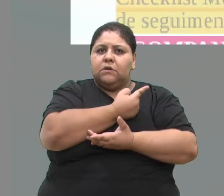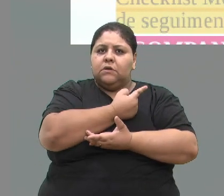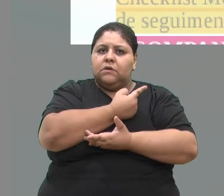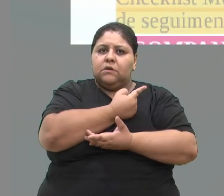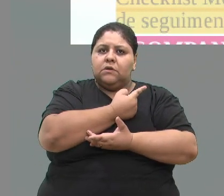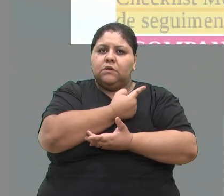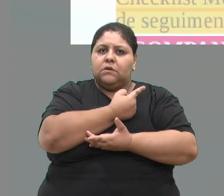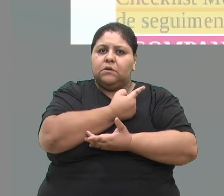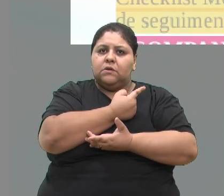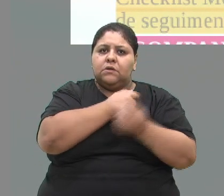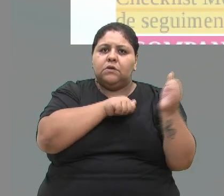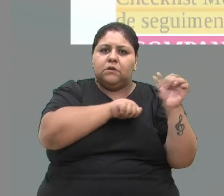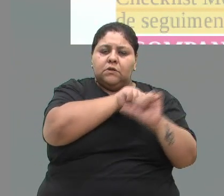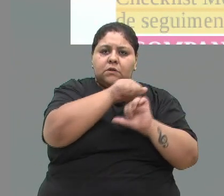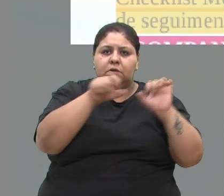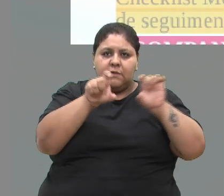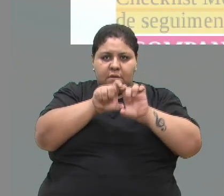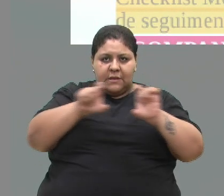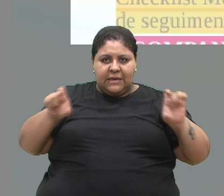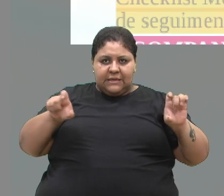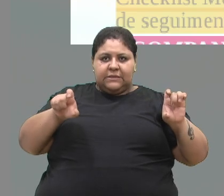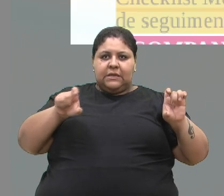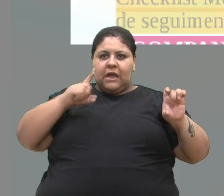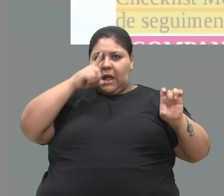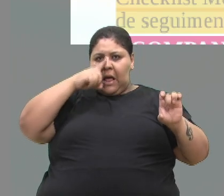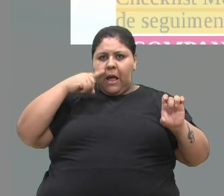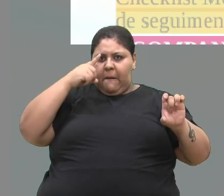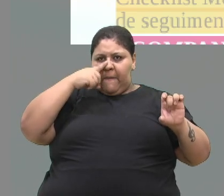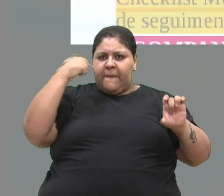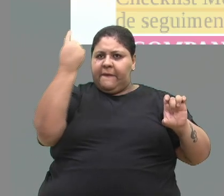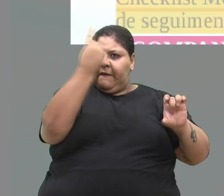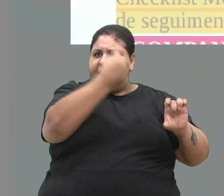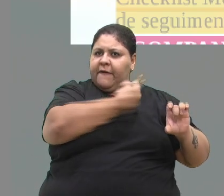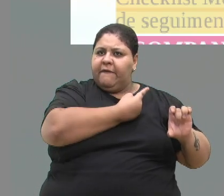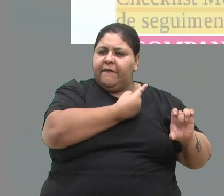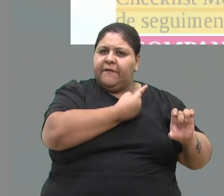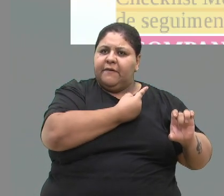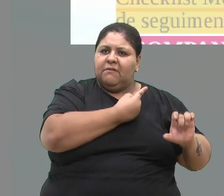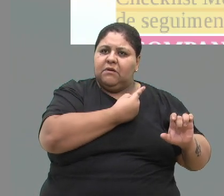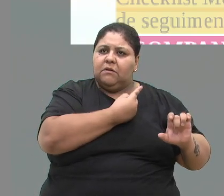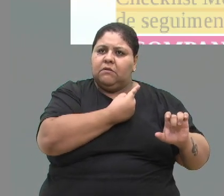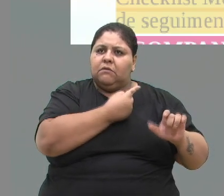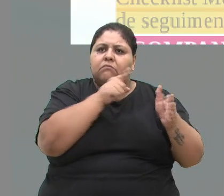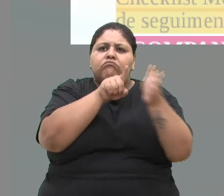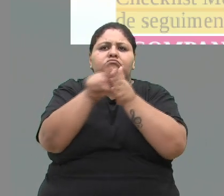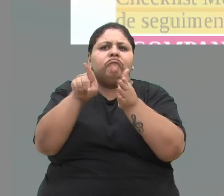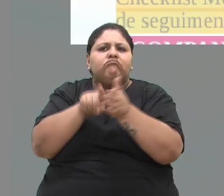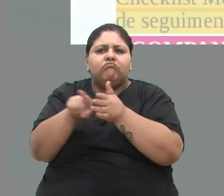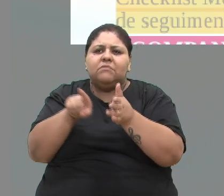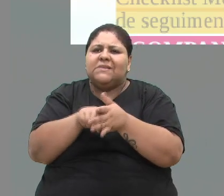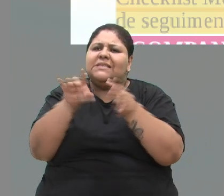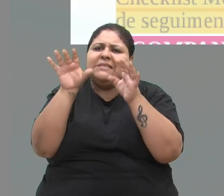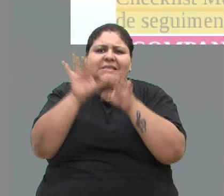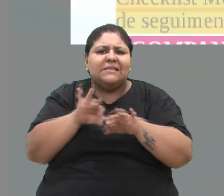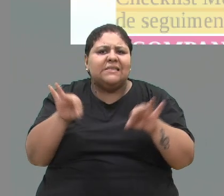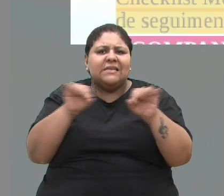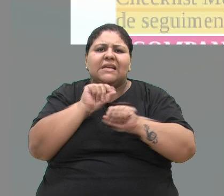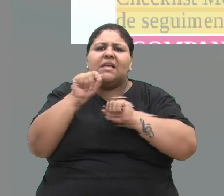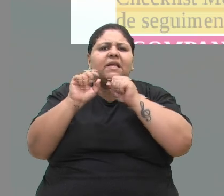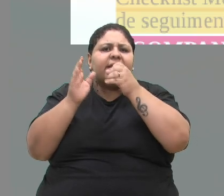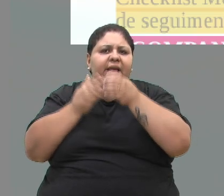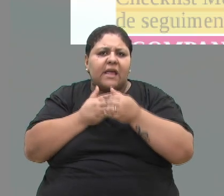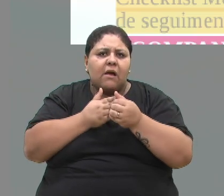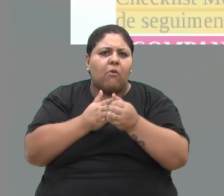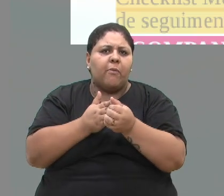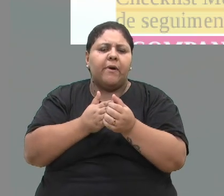checklist modificado para autismo em crianças, né? Então, esse questionário é extremamente simples. Quem